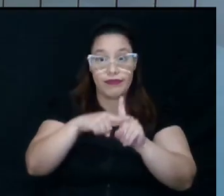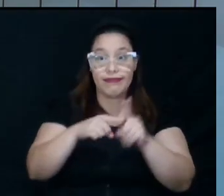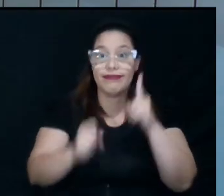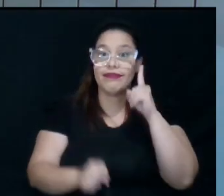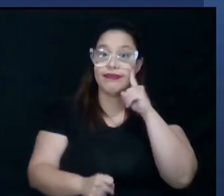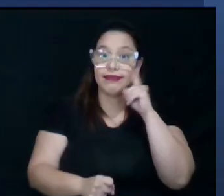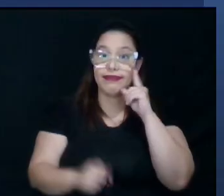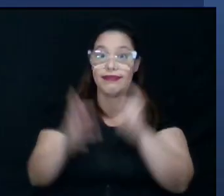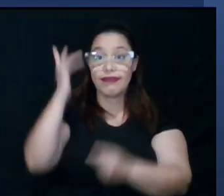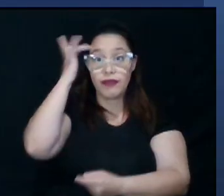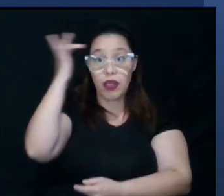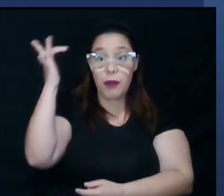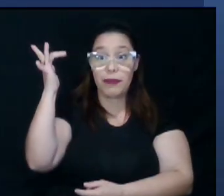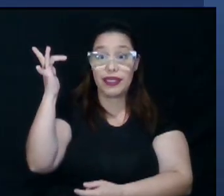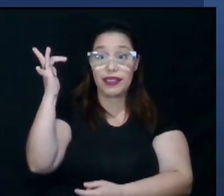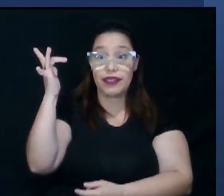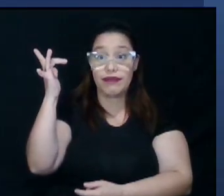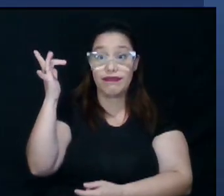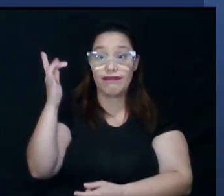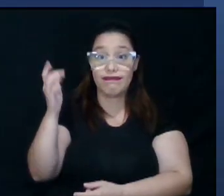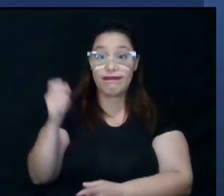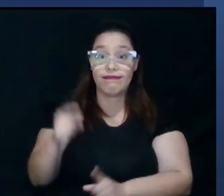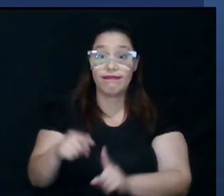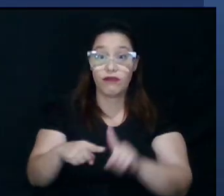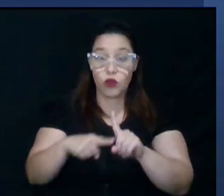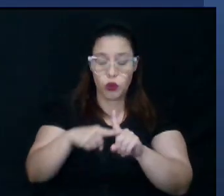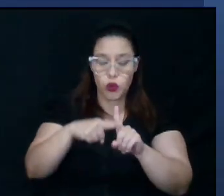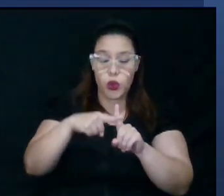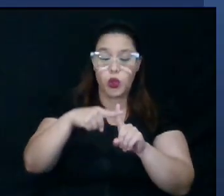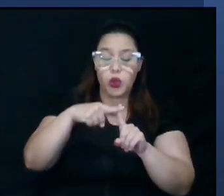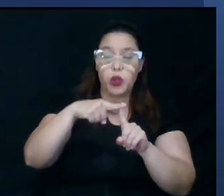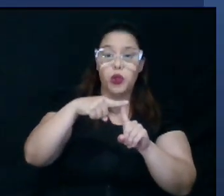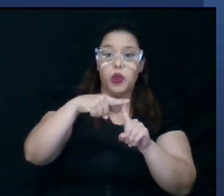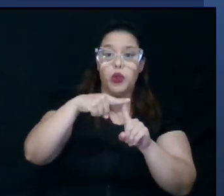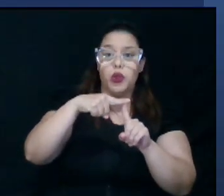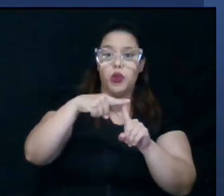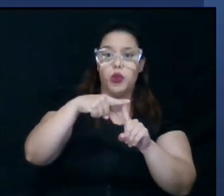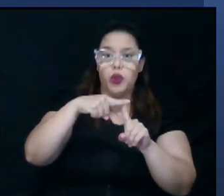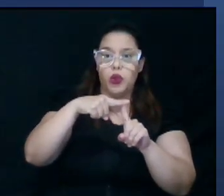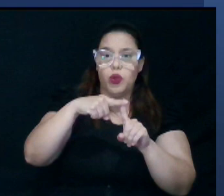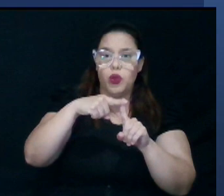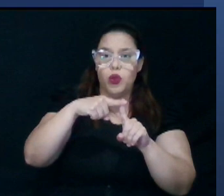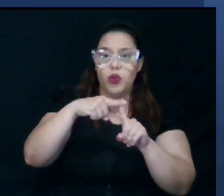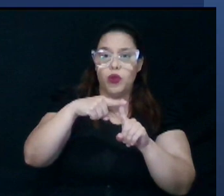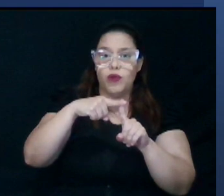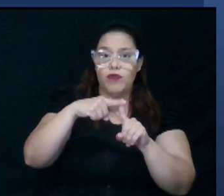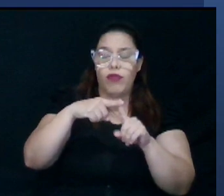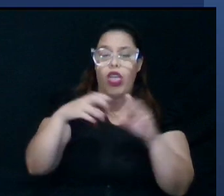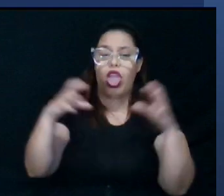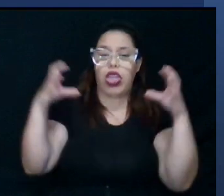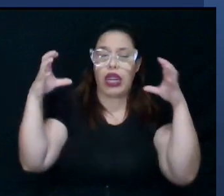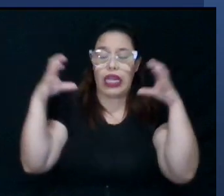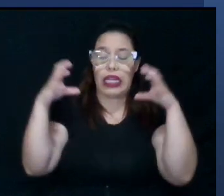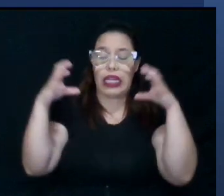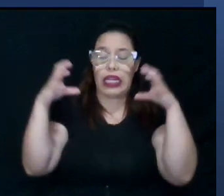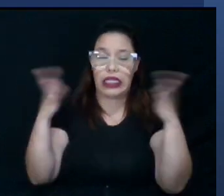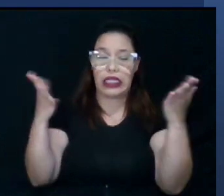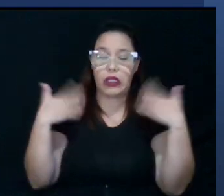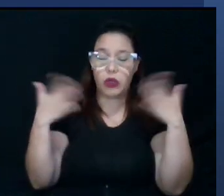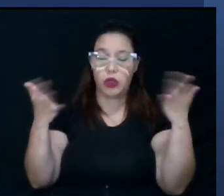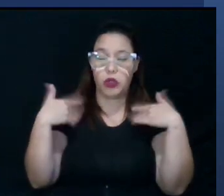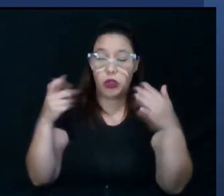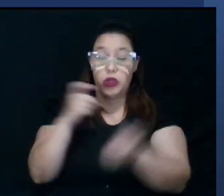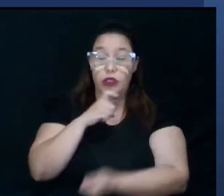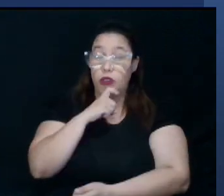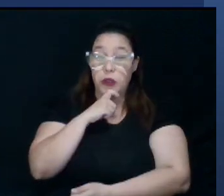terça-feira, então, continua o calorão. Tem um verão no nosso inverno, hein? mínima de 18 graus. Ao longo do